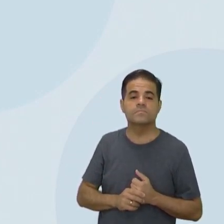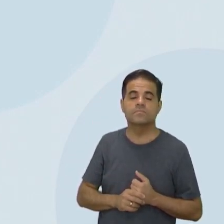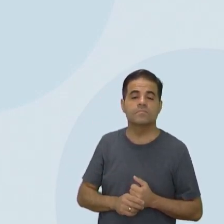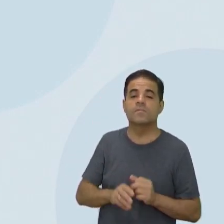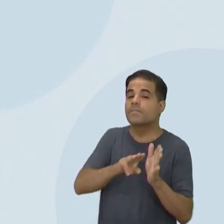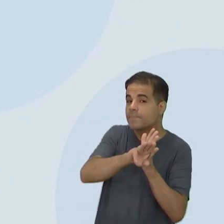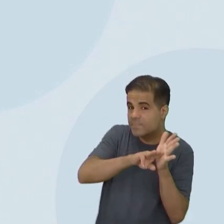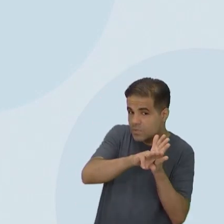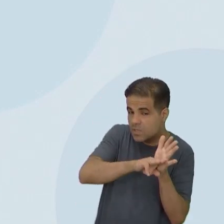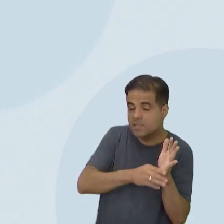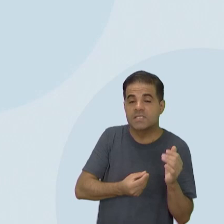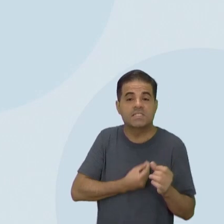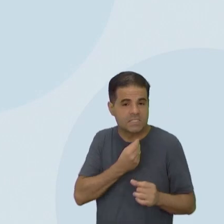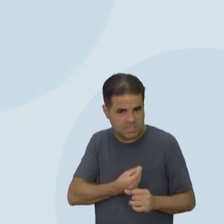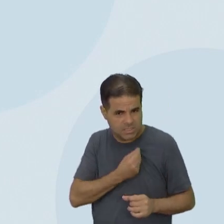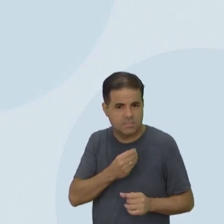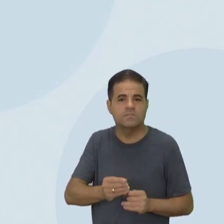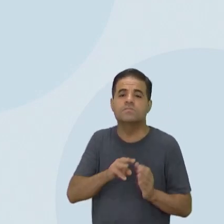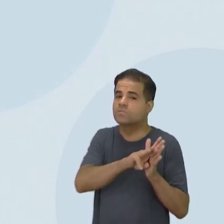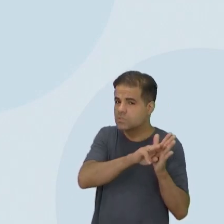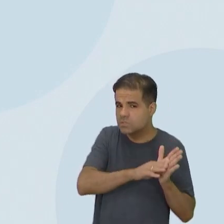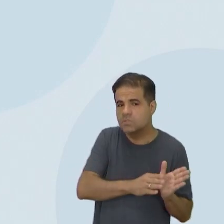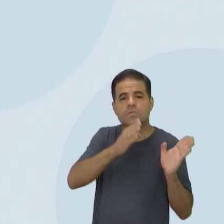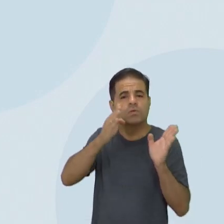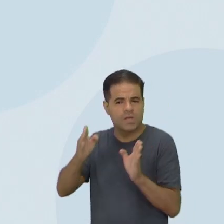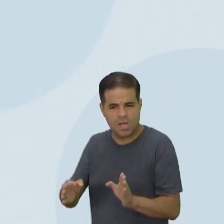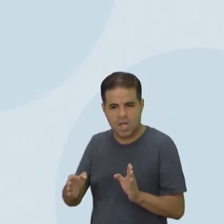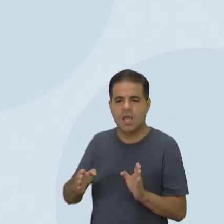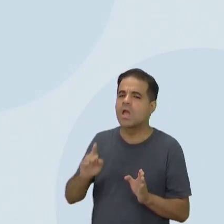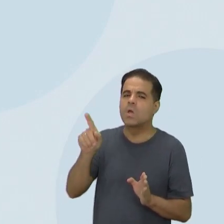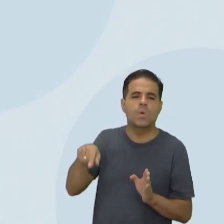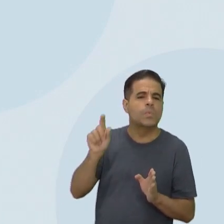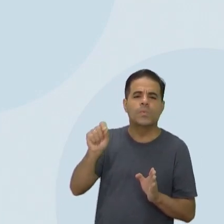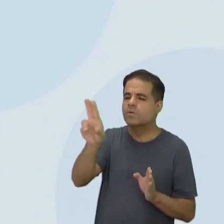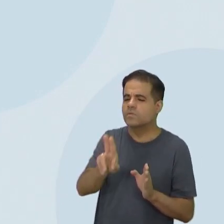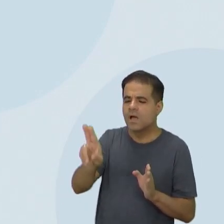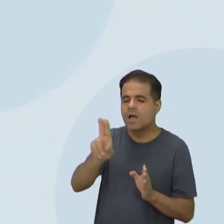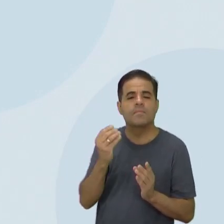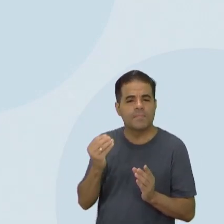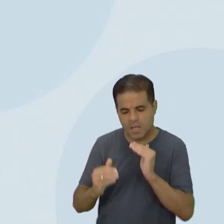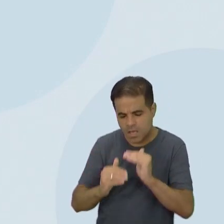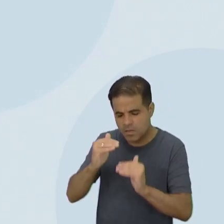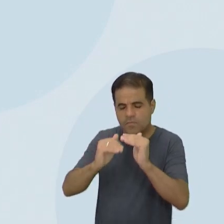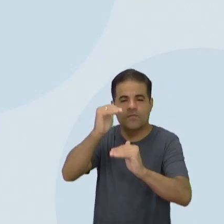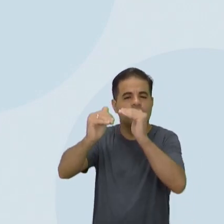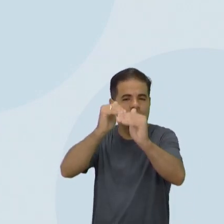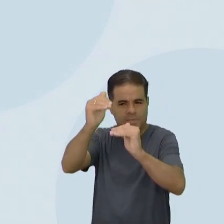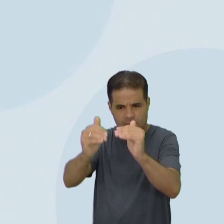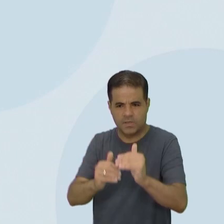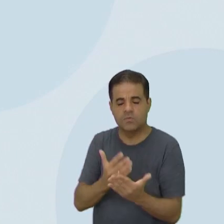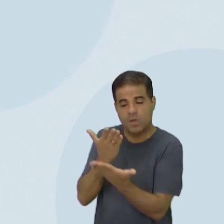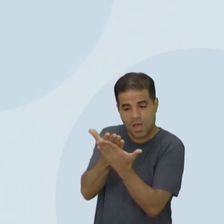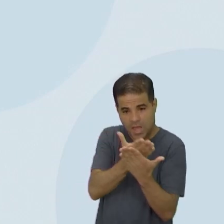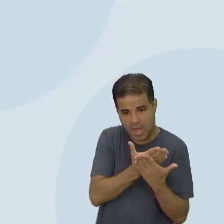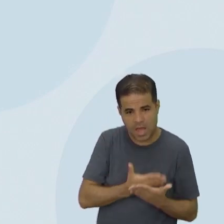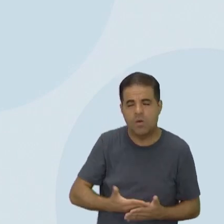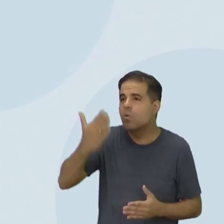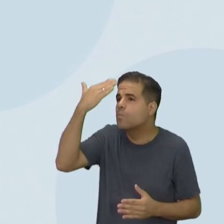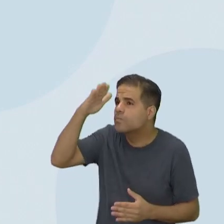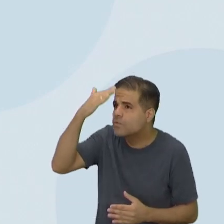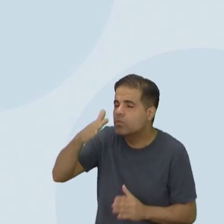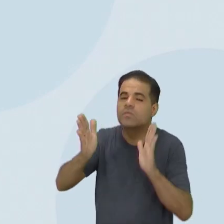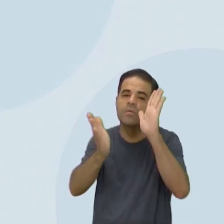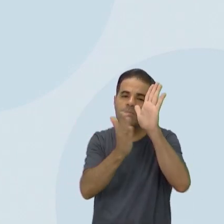a metodologia ativa, rotação por estações, né, ela é usada para o desenvolvimento da aula e de uma compreensão